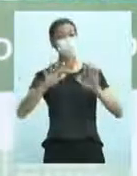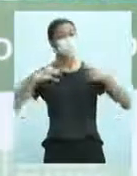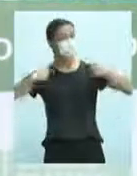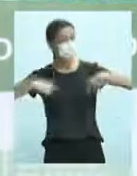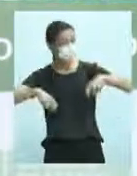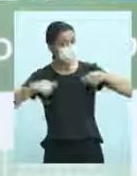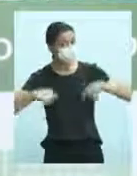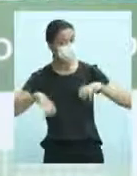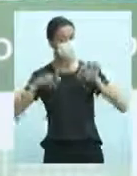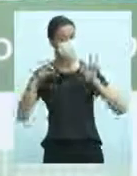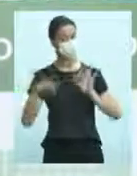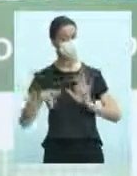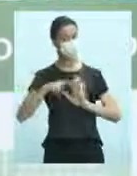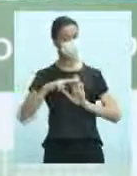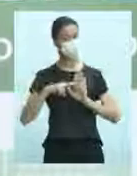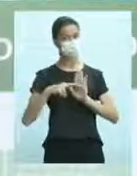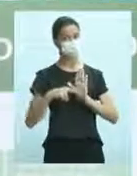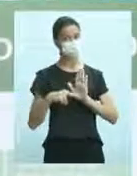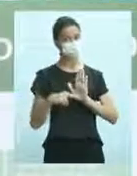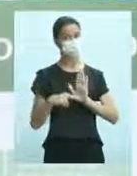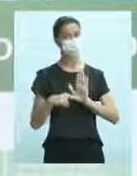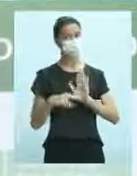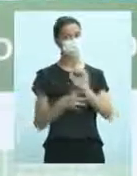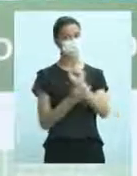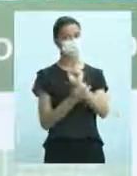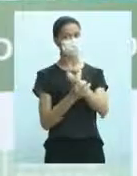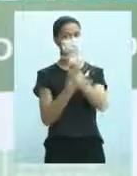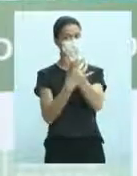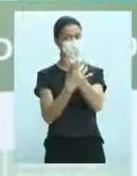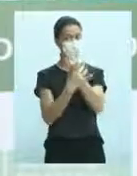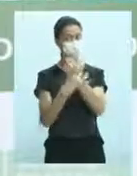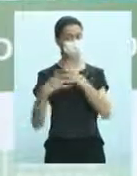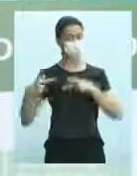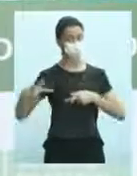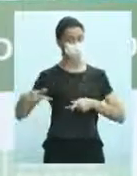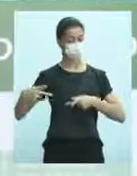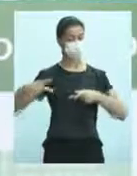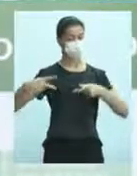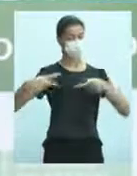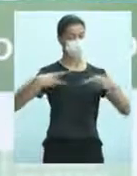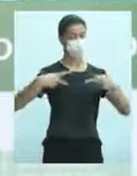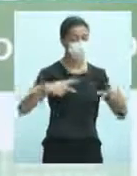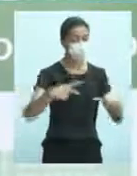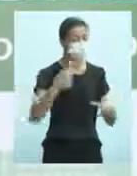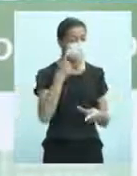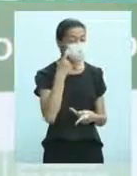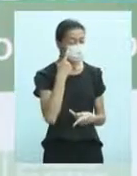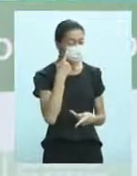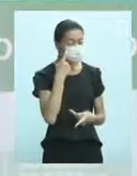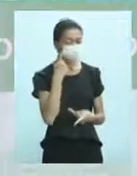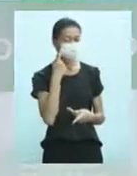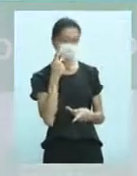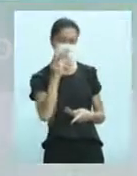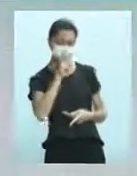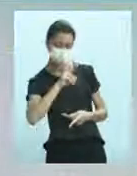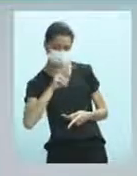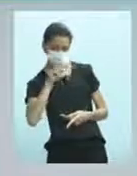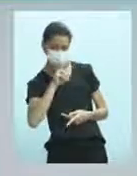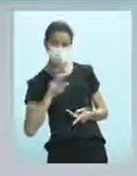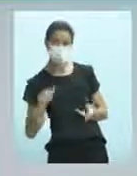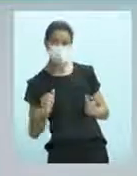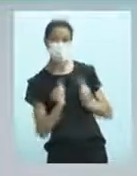as recomendações que nós estamos dirigindo a população faz tem uma ida na ida para os secretários e a